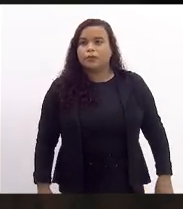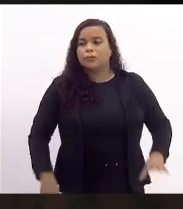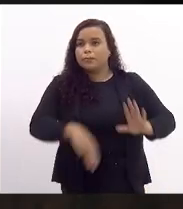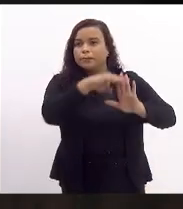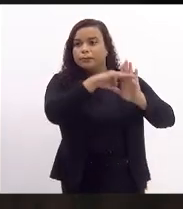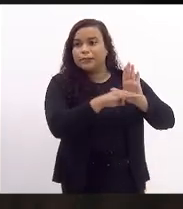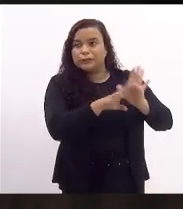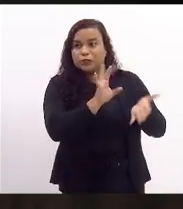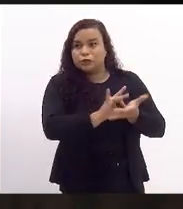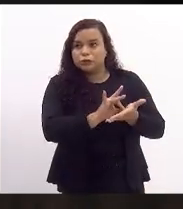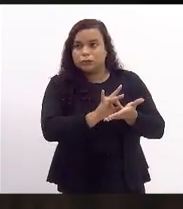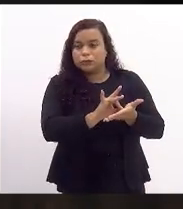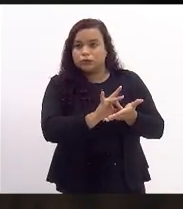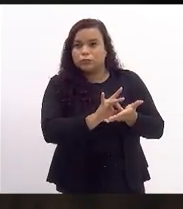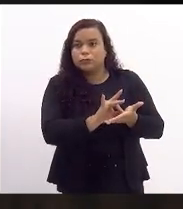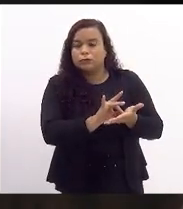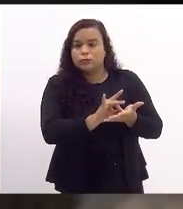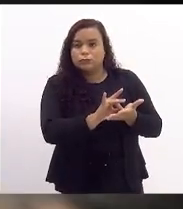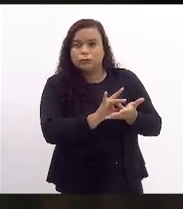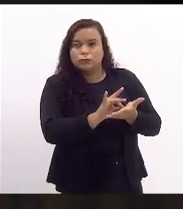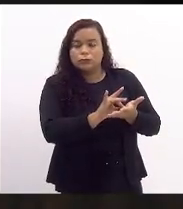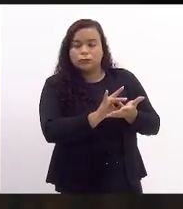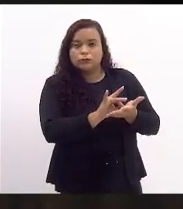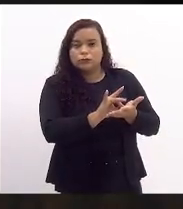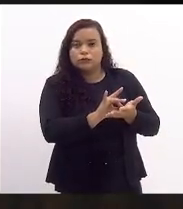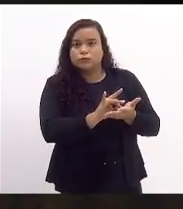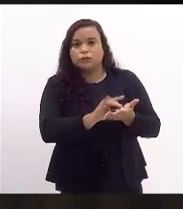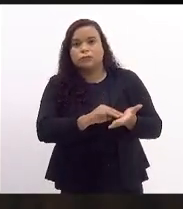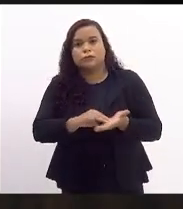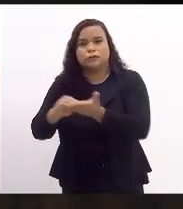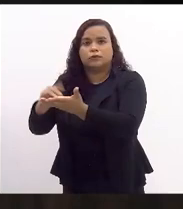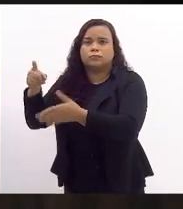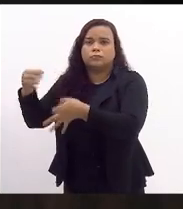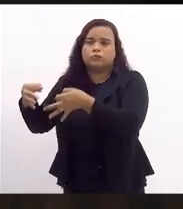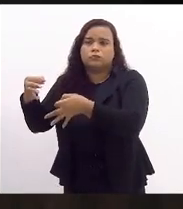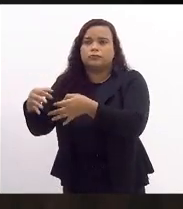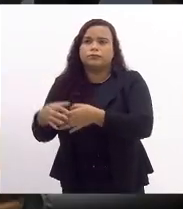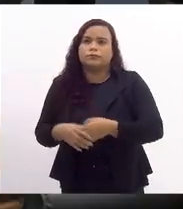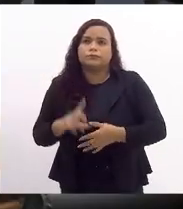matéria original para sanção